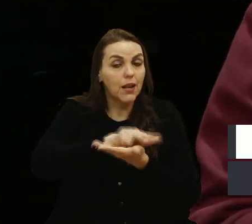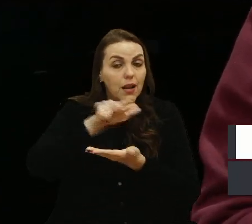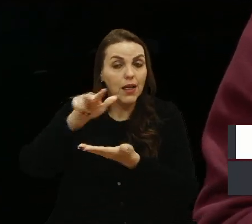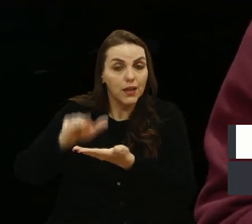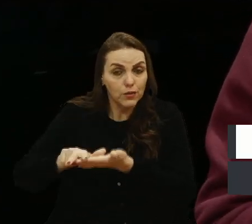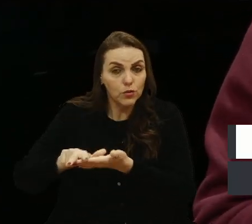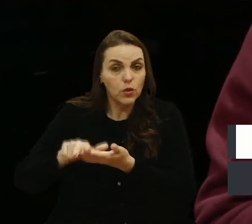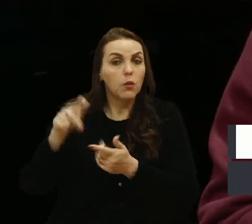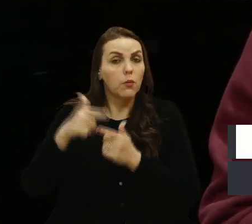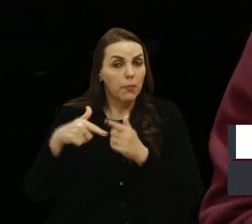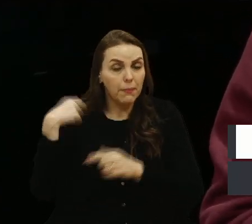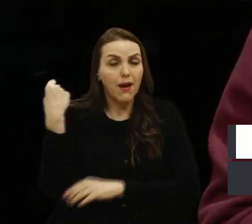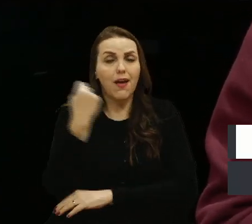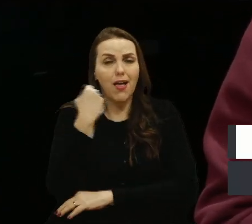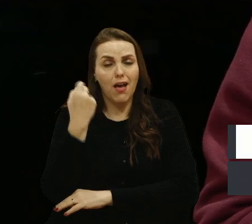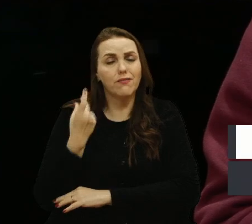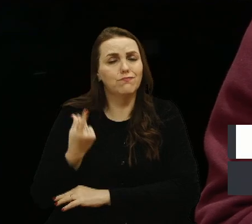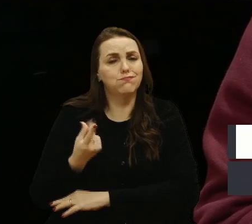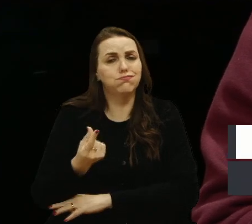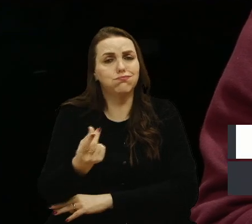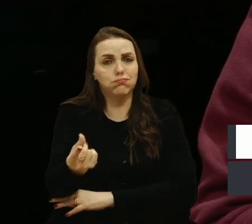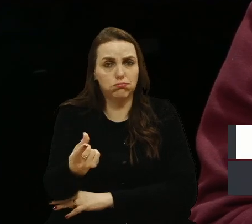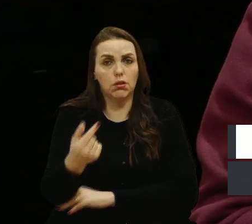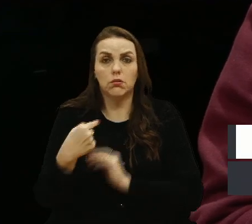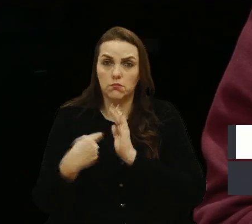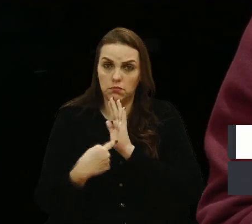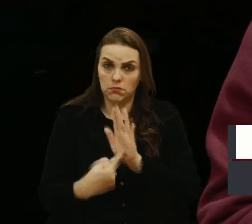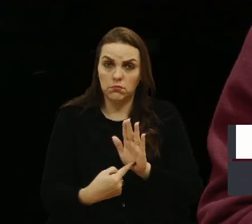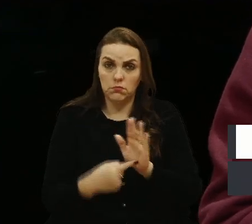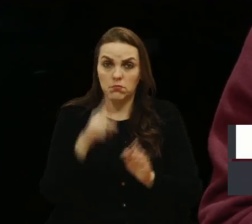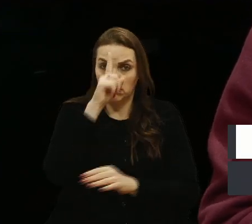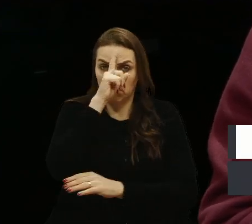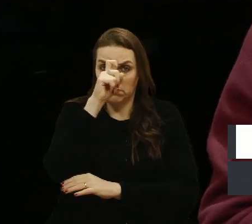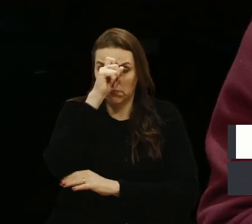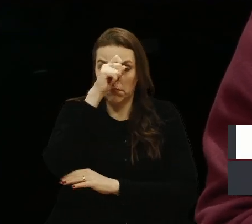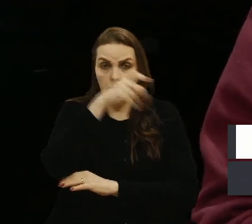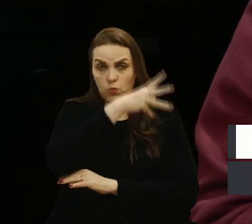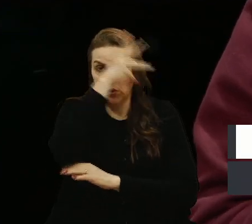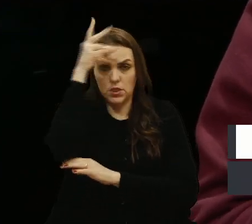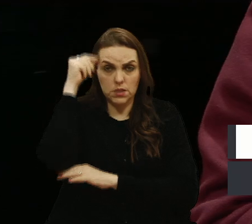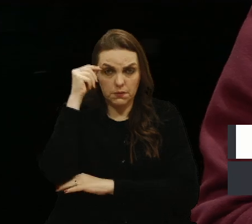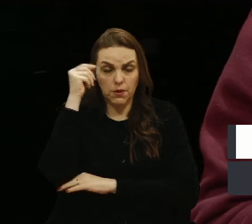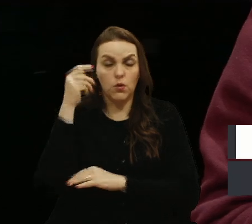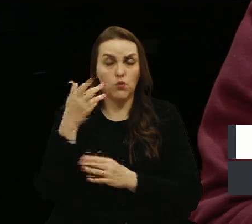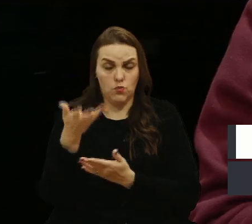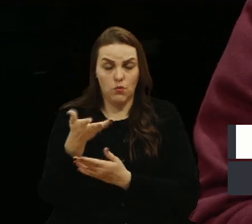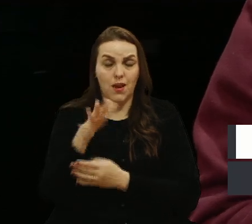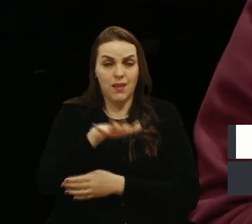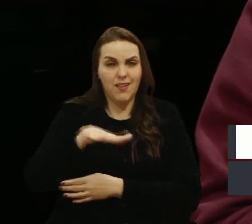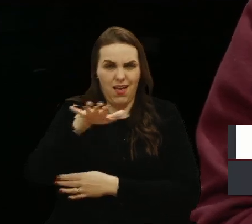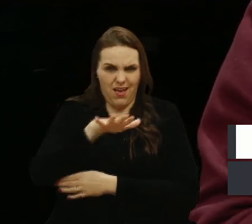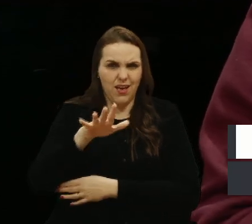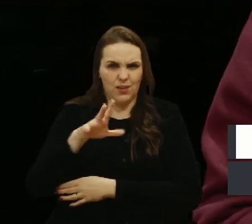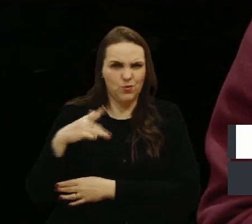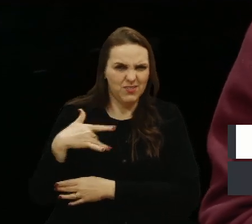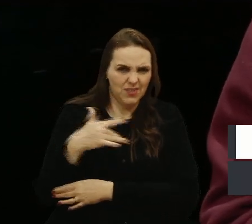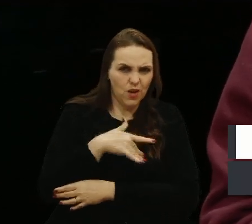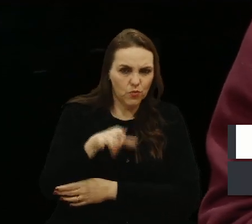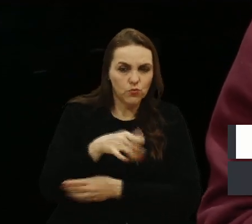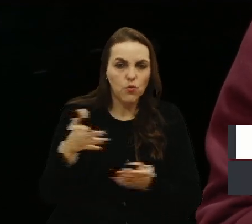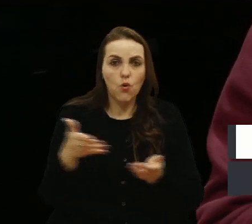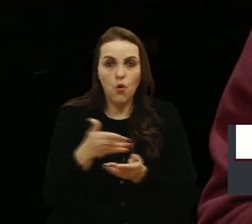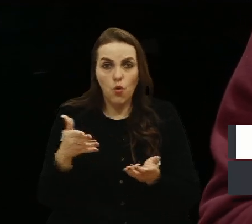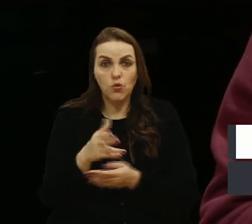estamos apresentando a questão, sim, do hospital municipal, porque hoje nós estamos refém de hospitais que se dizem filantrópicos, né?